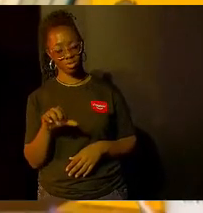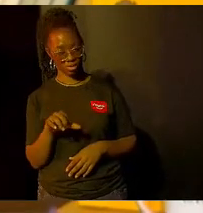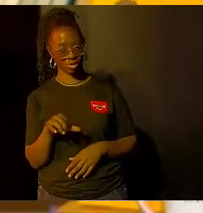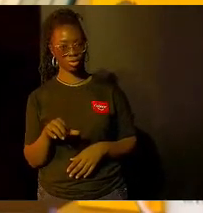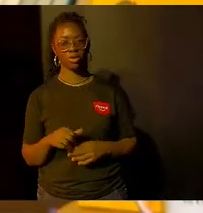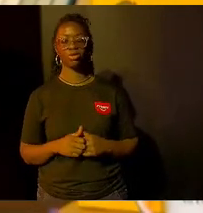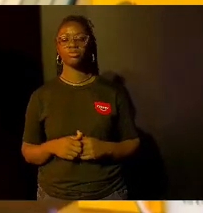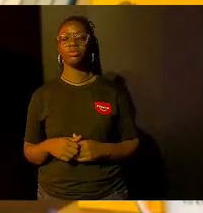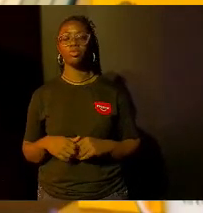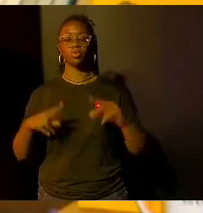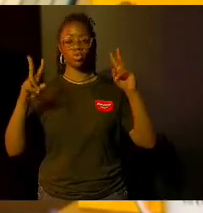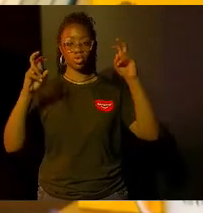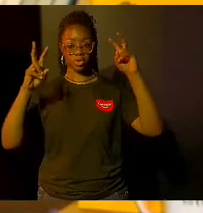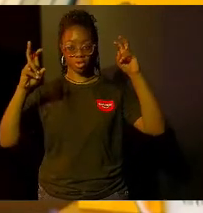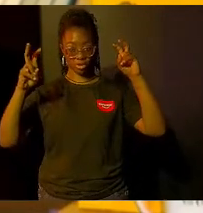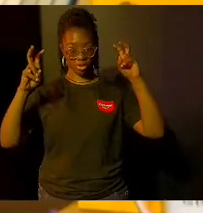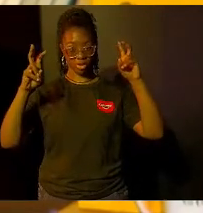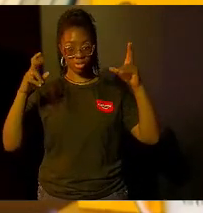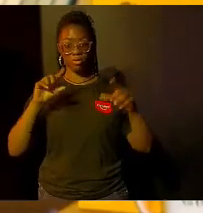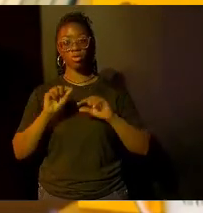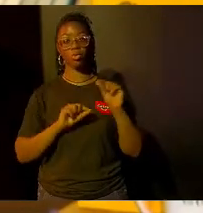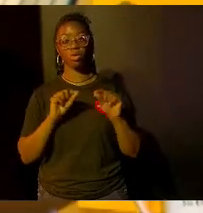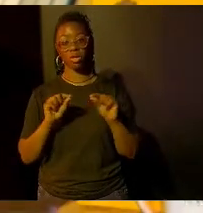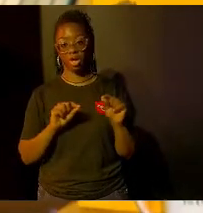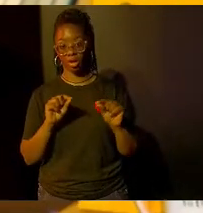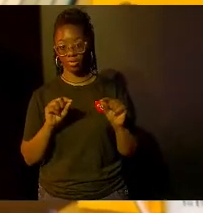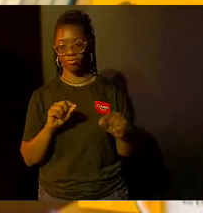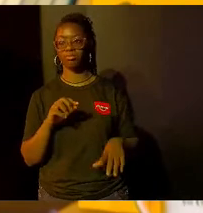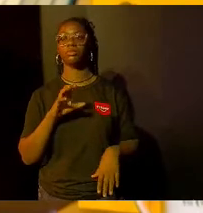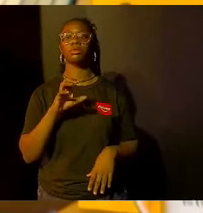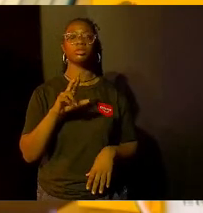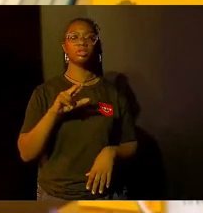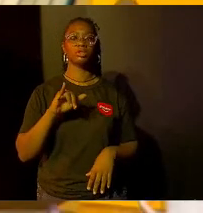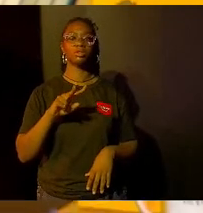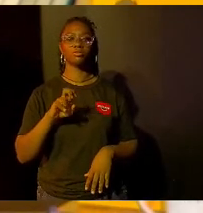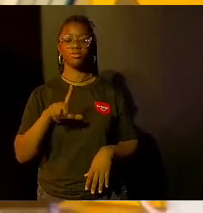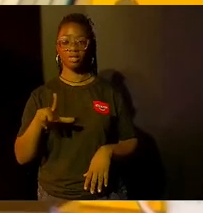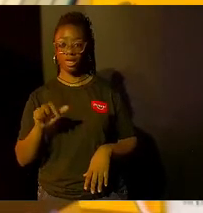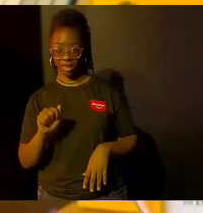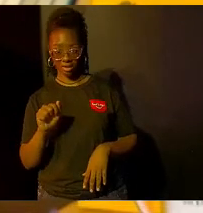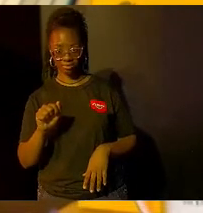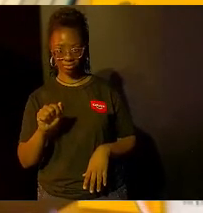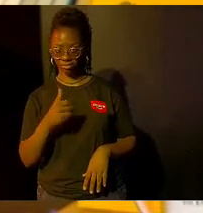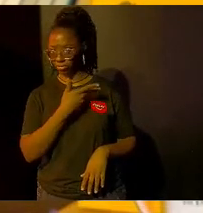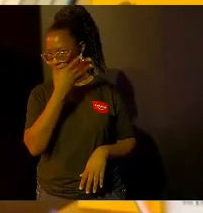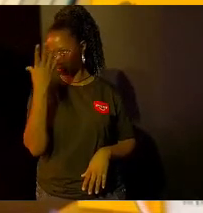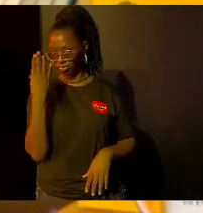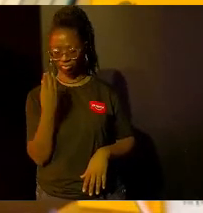assunto foi Marcelo Crivella inesquecível